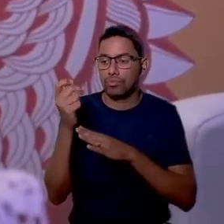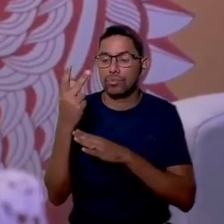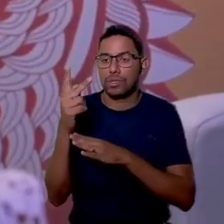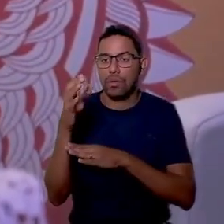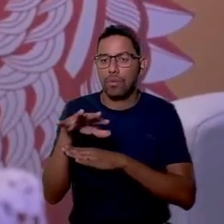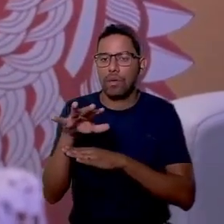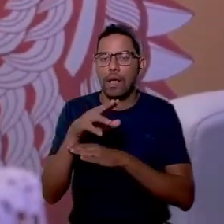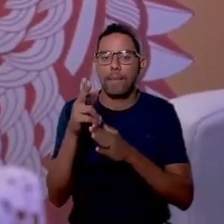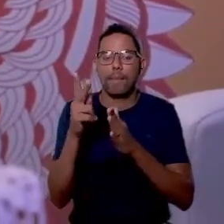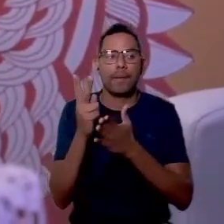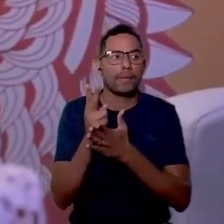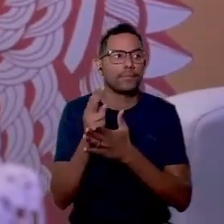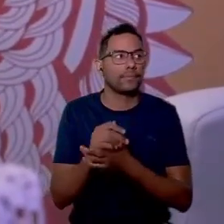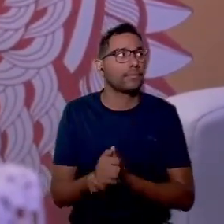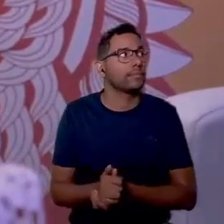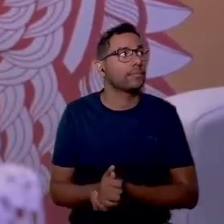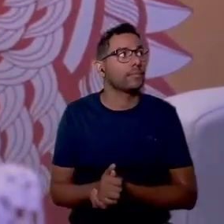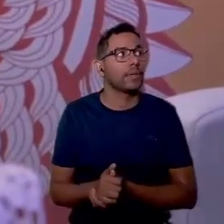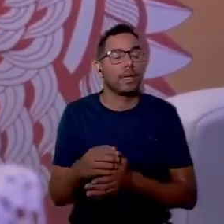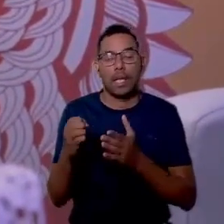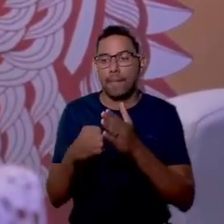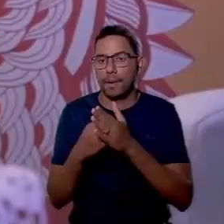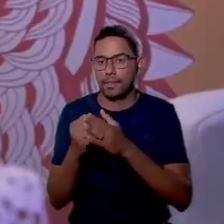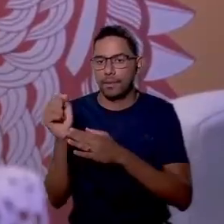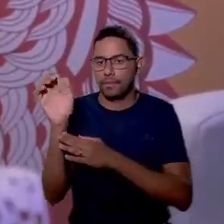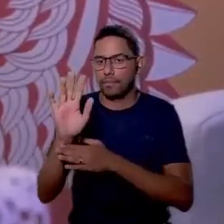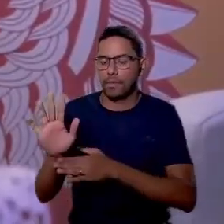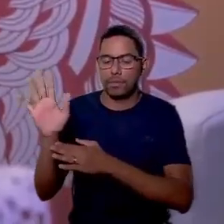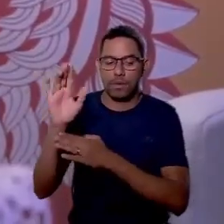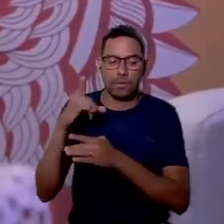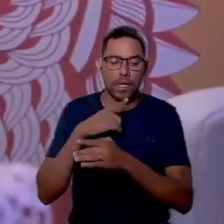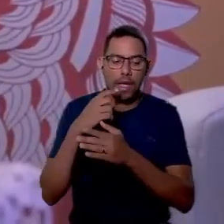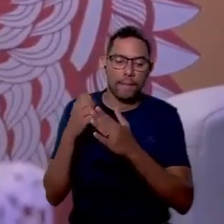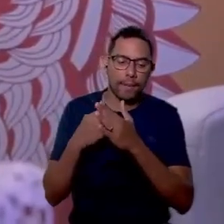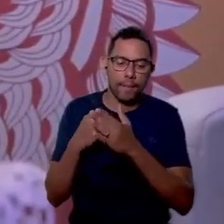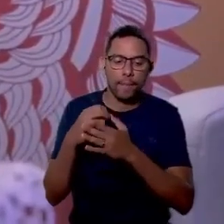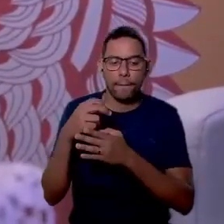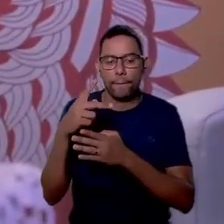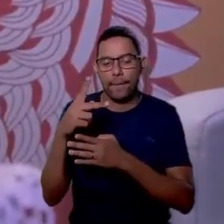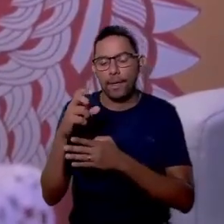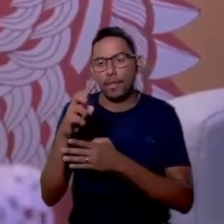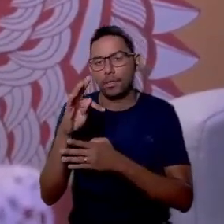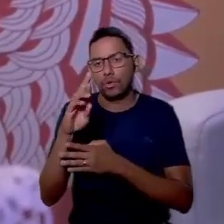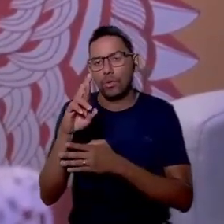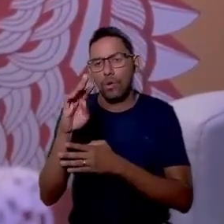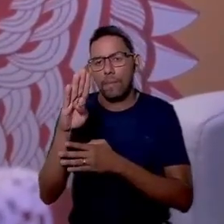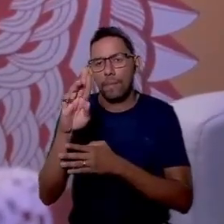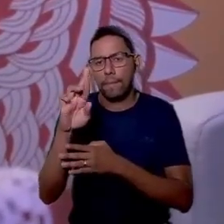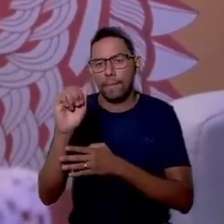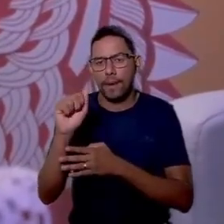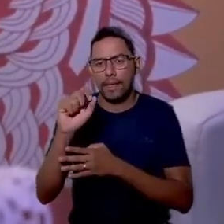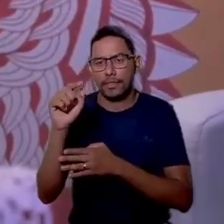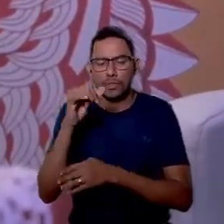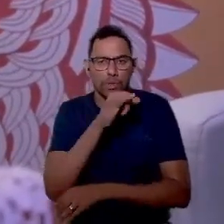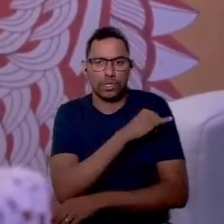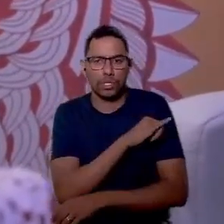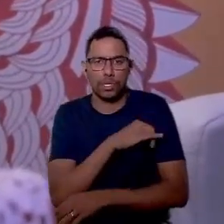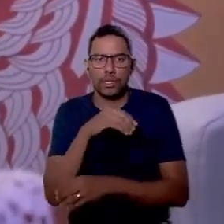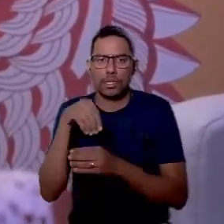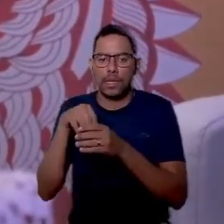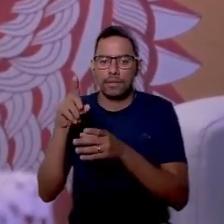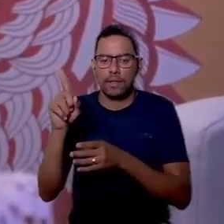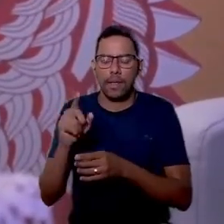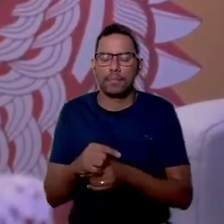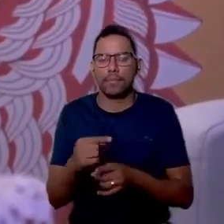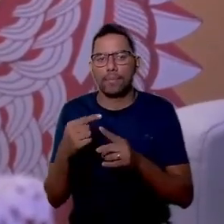território. Né? Claro que você tem empresas nacionais. Uma empresa como a Petrobras não pode dizer que vai deixar tudo no Rio de Janeiro porque está sediado lá, até porque ela